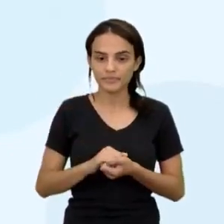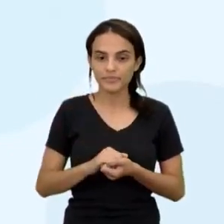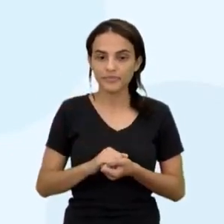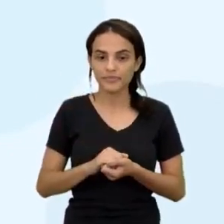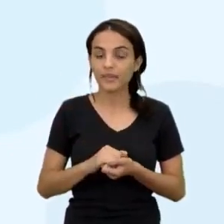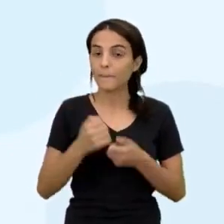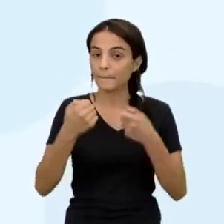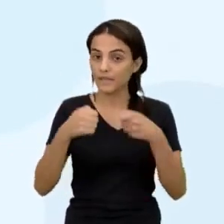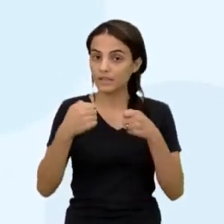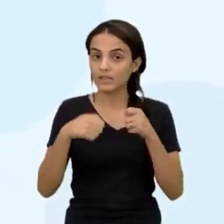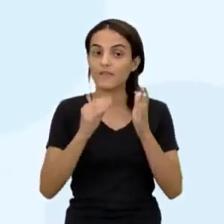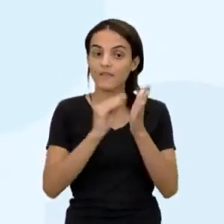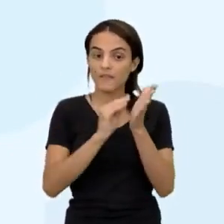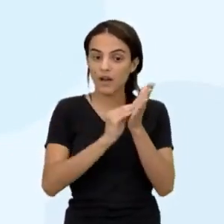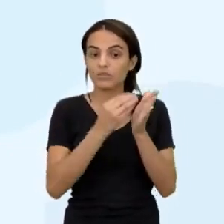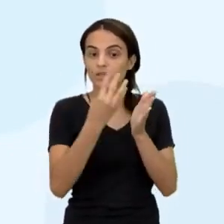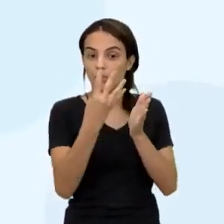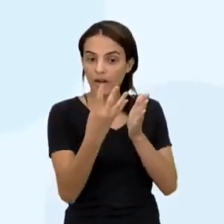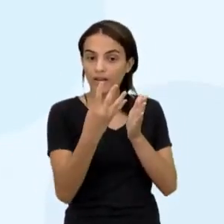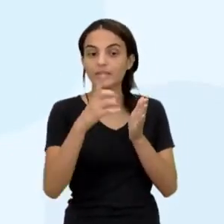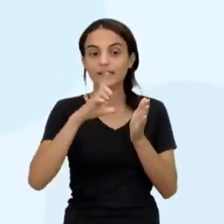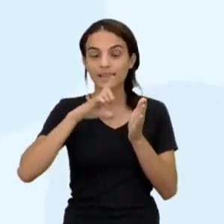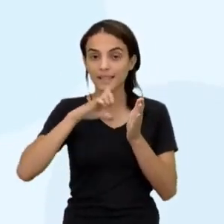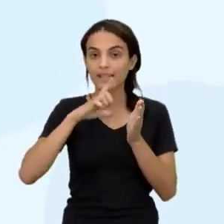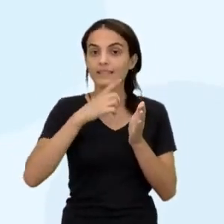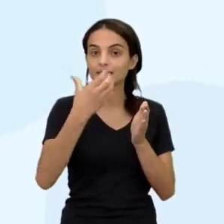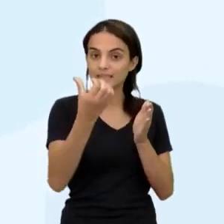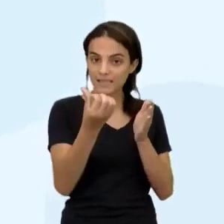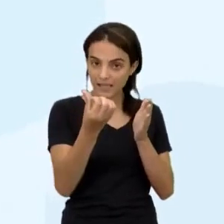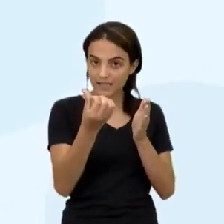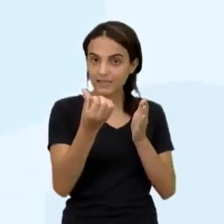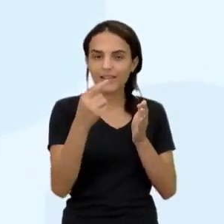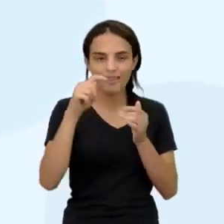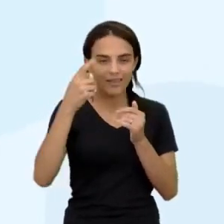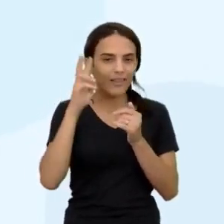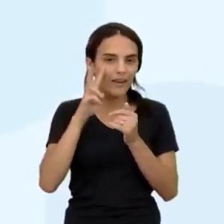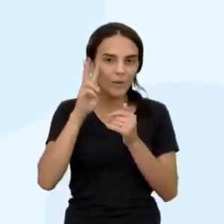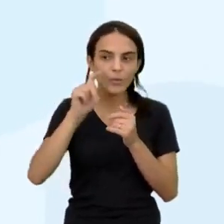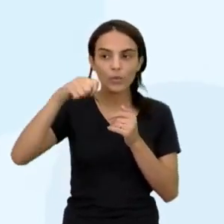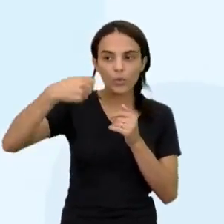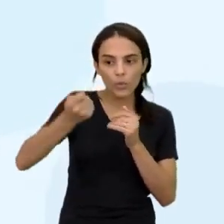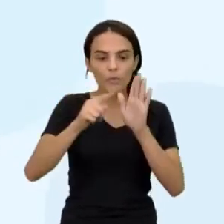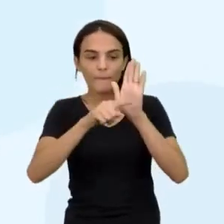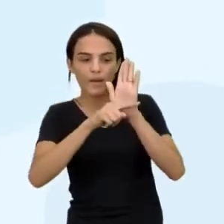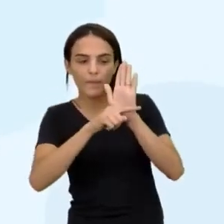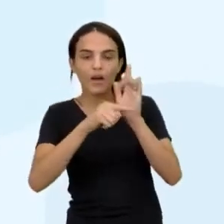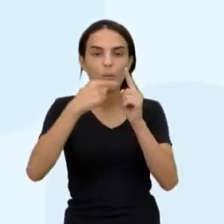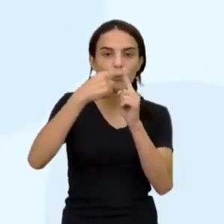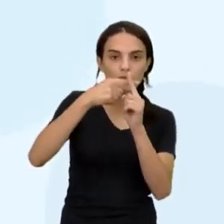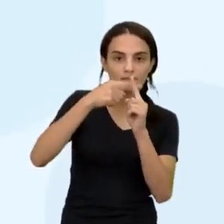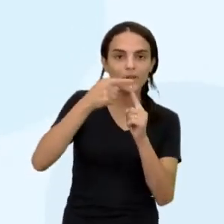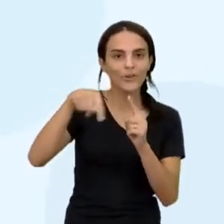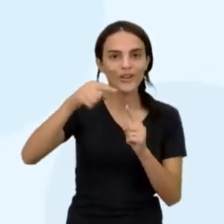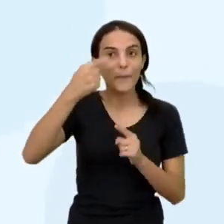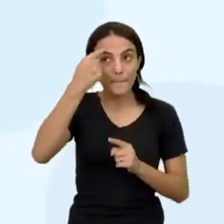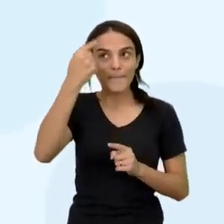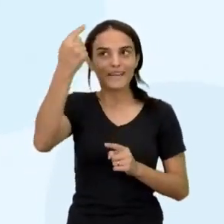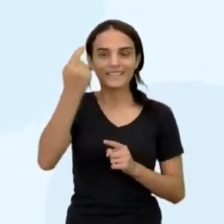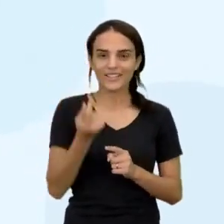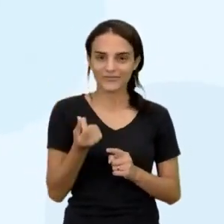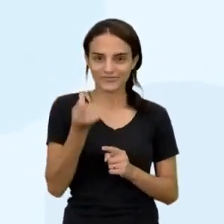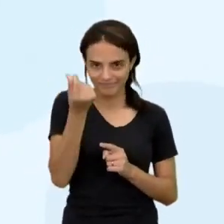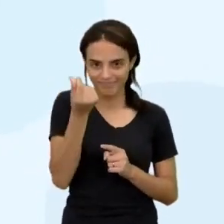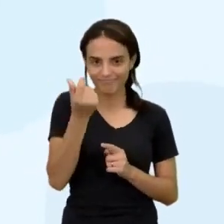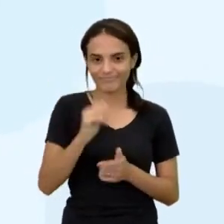Deve 4 e tem 6. Lembra que quando os números estão com sinal positivo, sinal negativo, a gente pensa que é dinheirinho? Então,